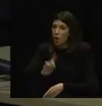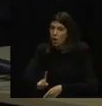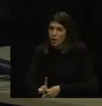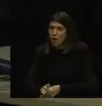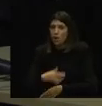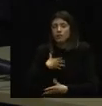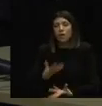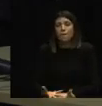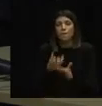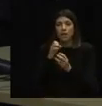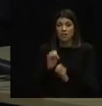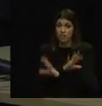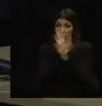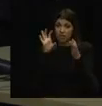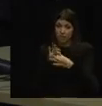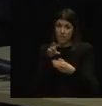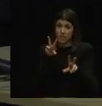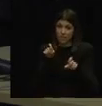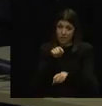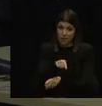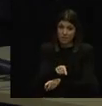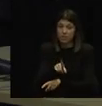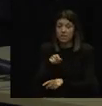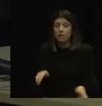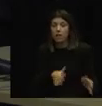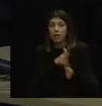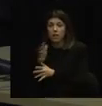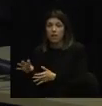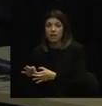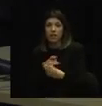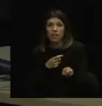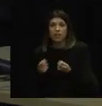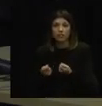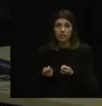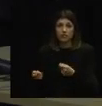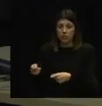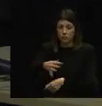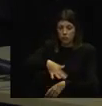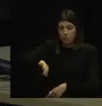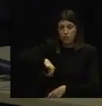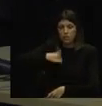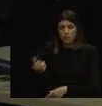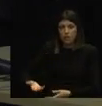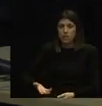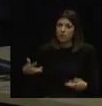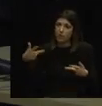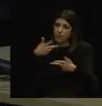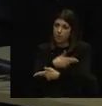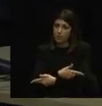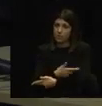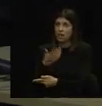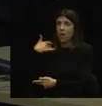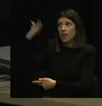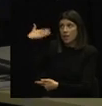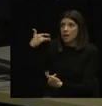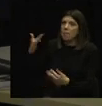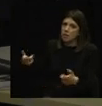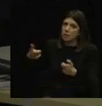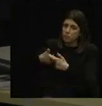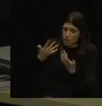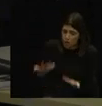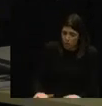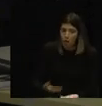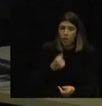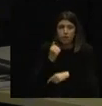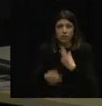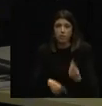de ser esclarecidos sobre essa matéria. Depois, em relação à gestão dos espaços verdes, trazemos uma crítica antiga, mas atual.